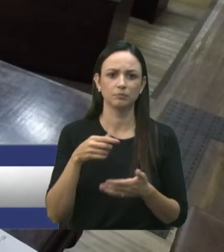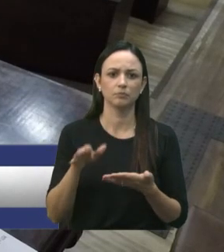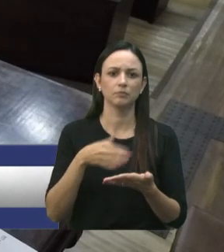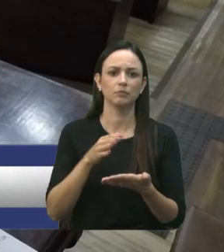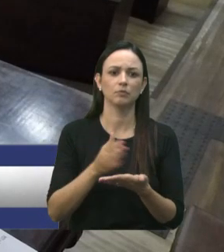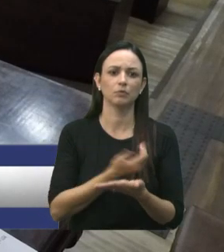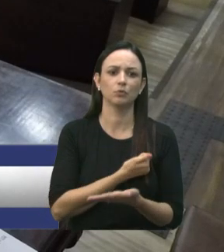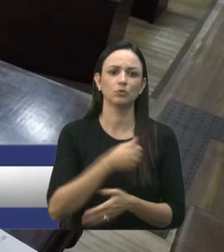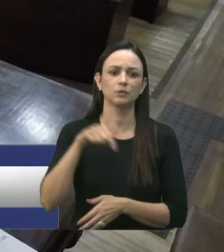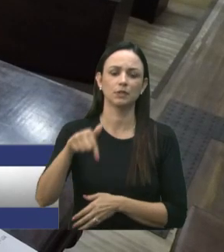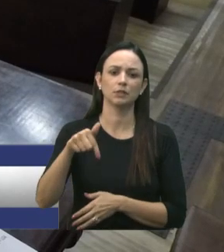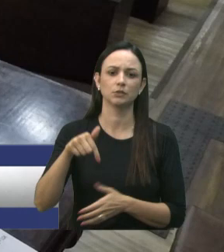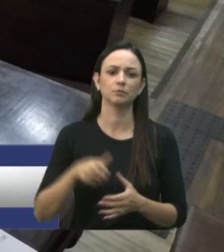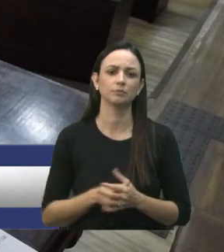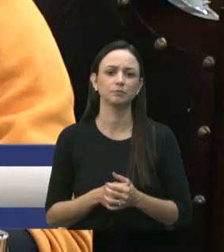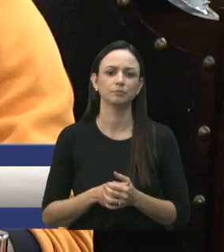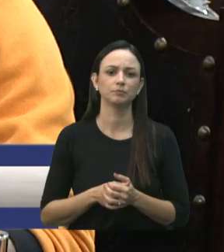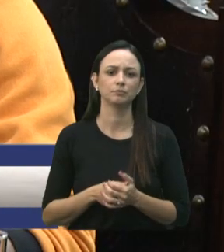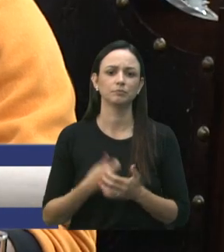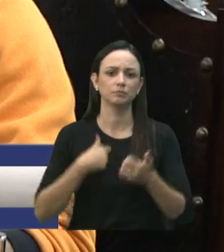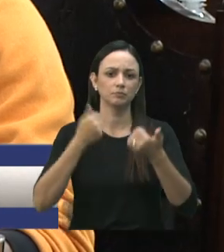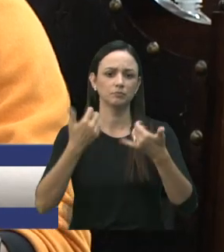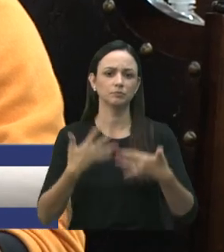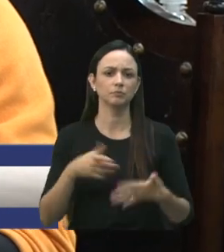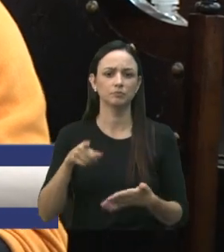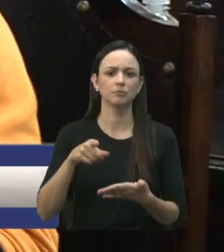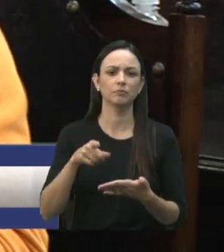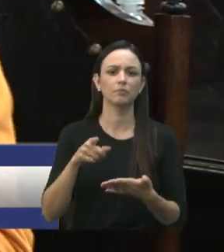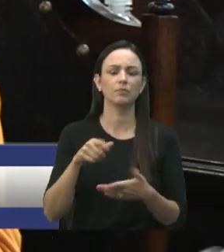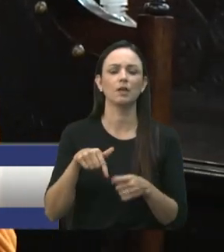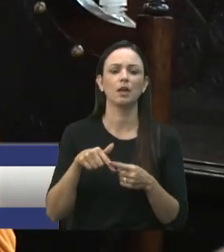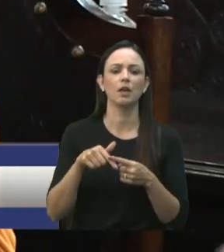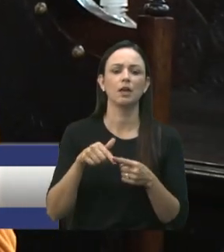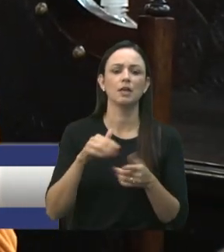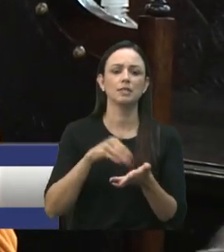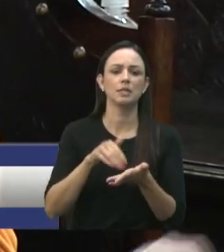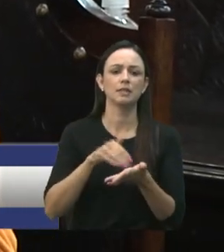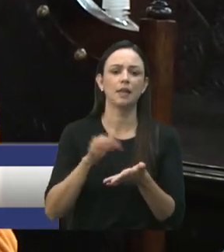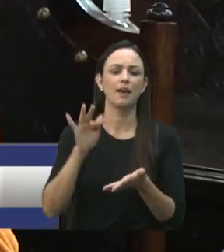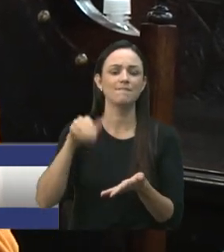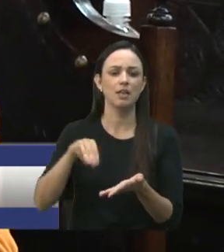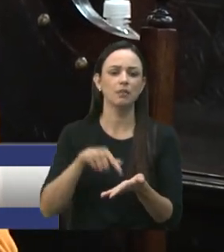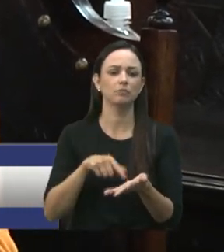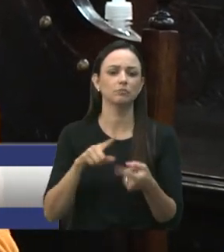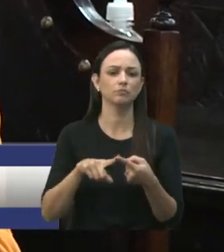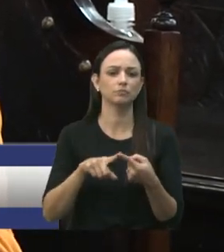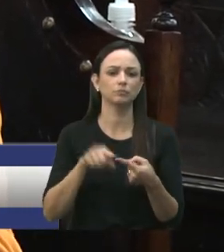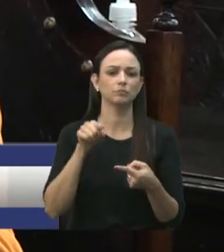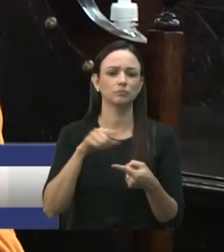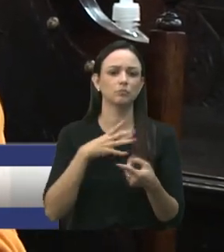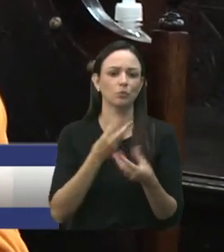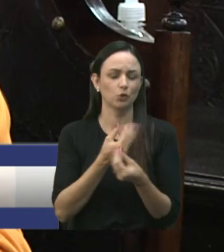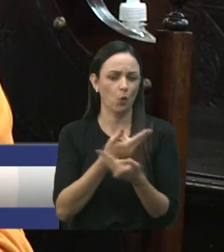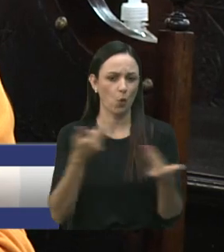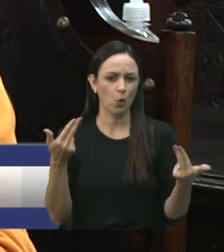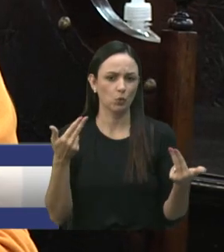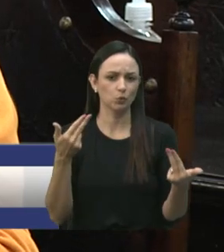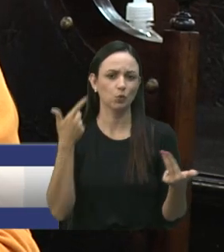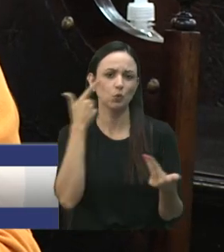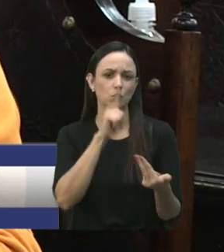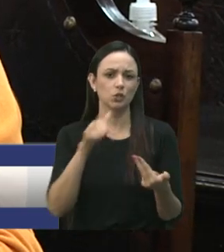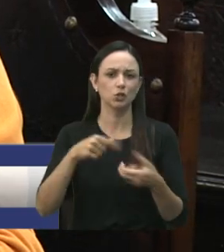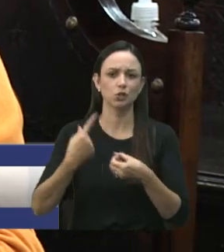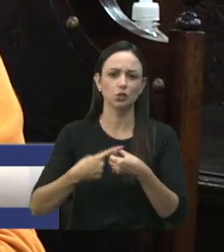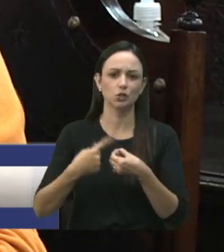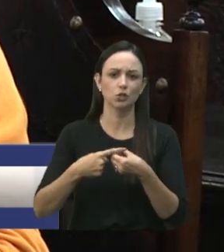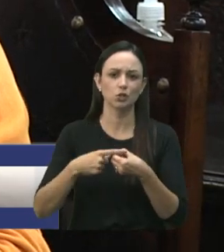7, vamos lá, a gente vai dissecando aqui. Secretaria FIM. E aqui conseguimos trazer muitas coisas para Jaú, ainda a gente está